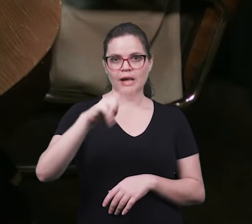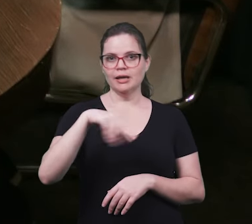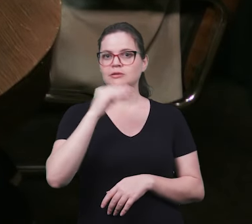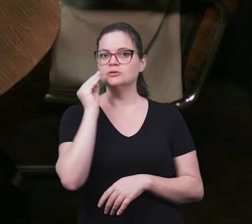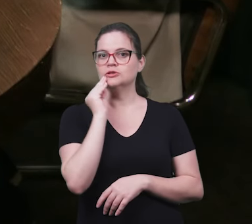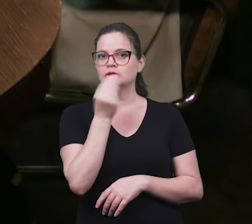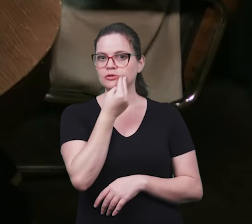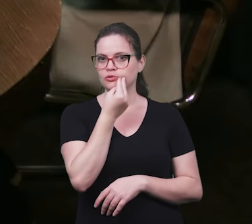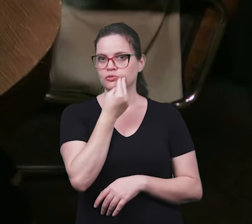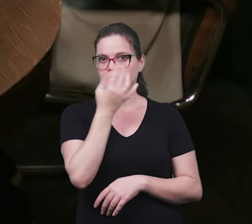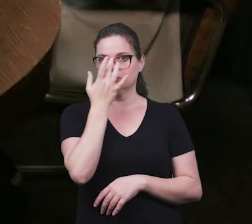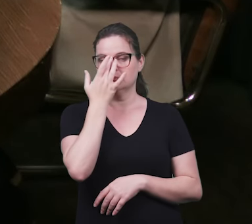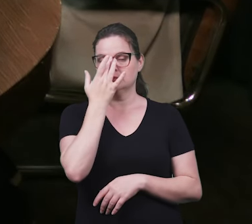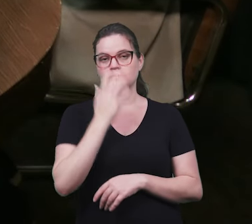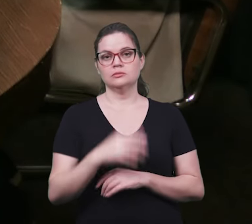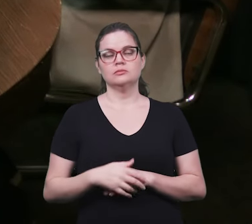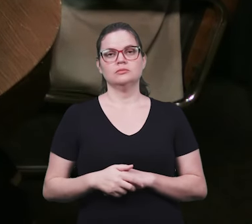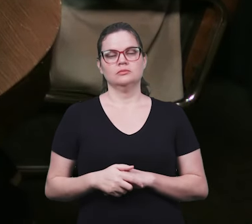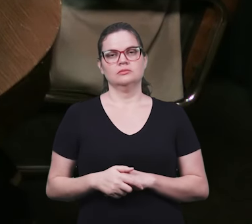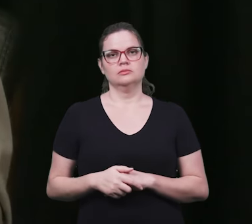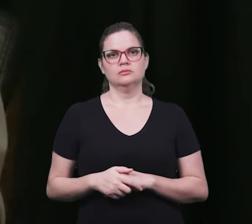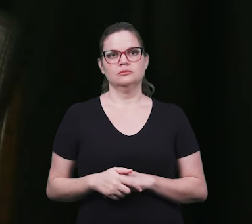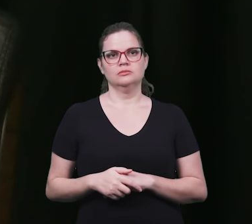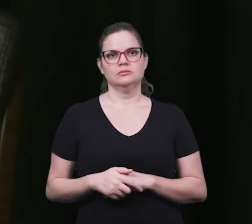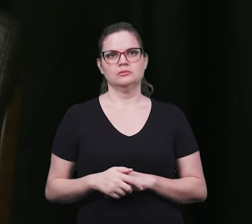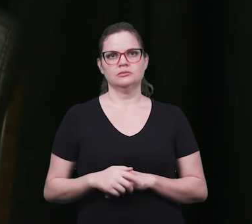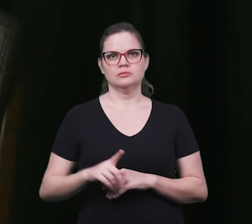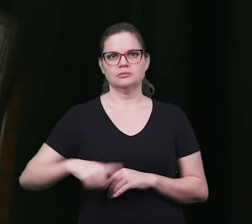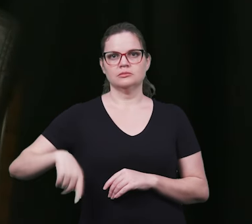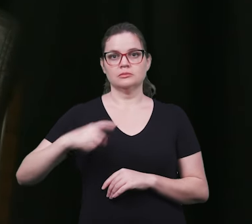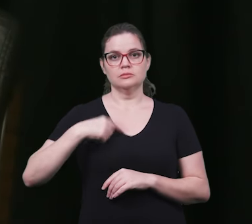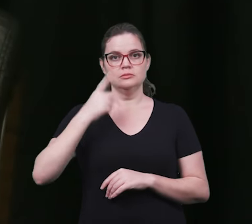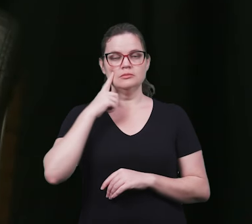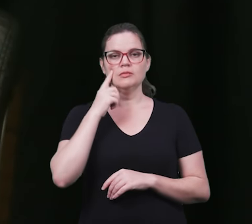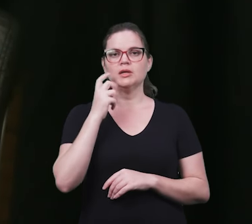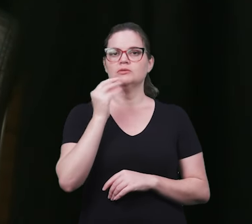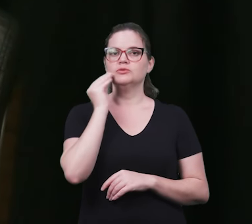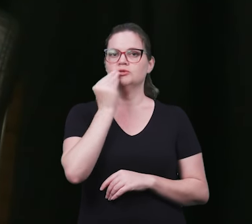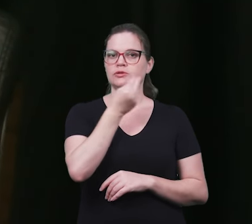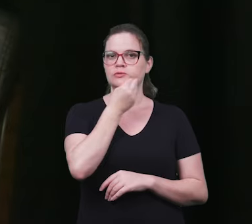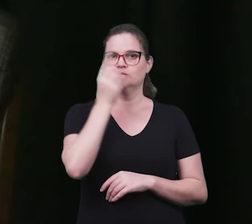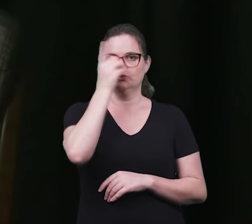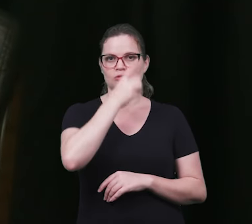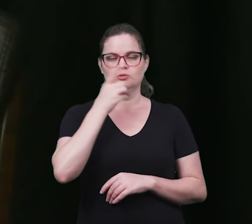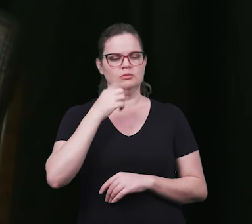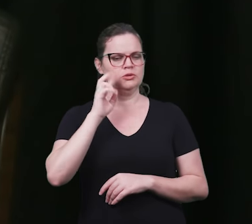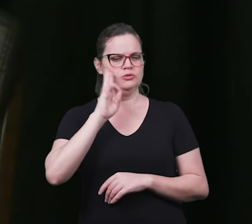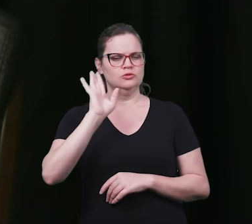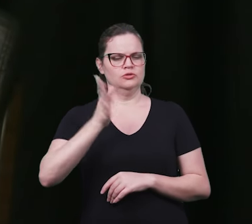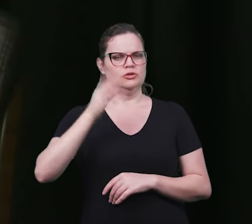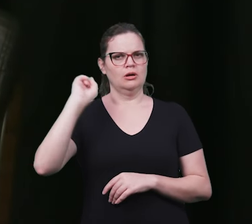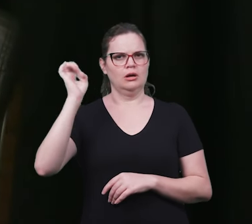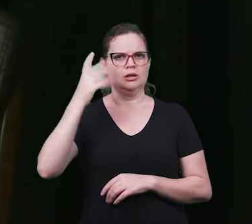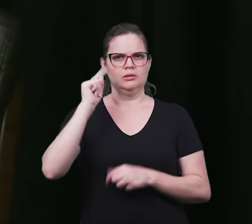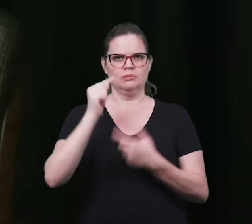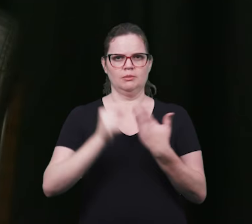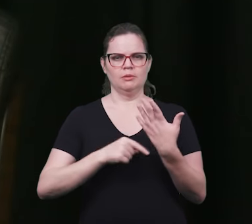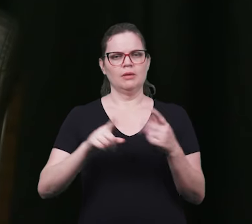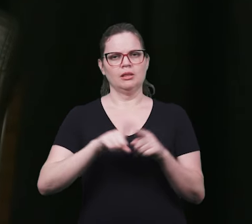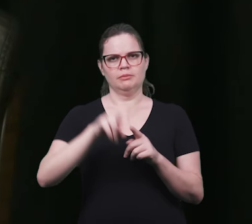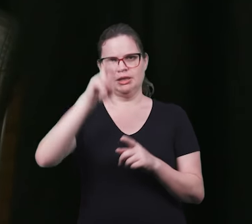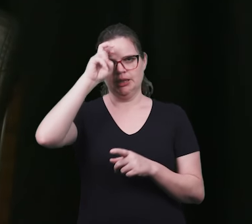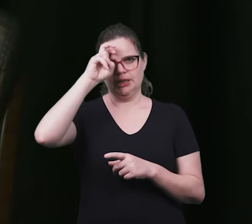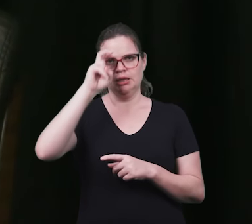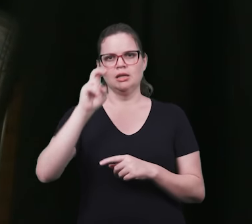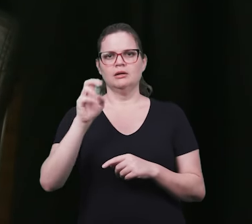segunda semana de consagração, de jejum. Nós temos jejum dos domingos, que o senhor já orientou, os motivos de jejum das quintas-feiras para o